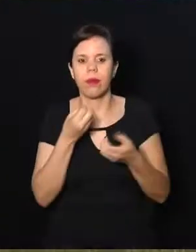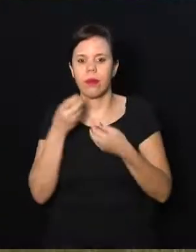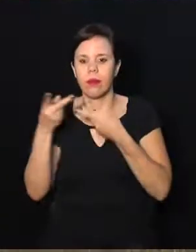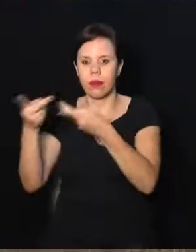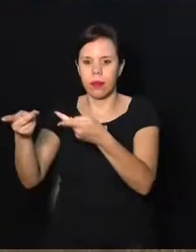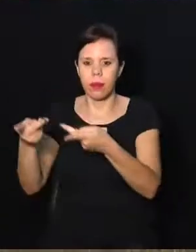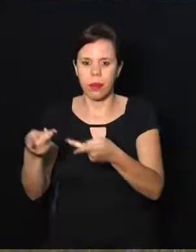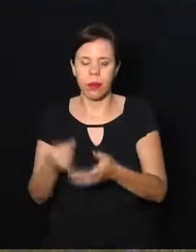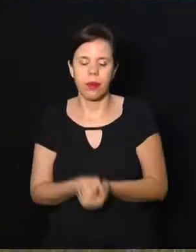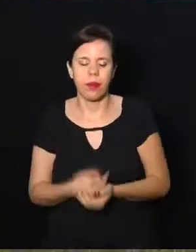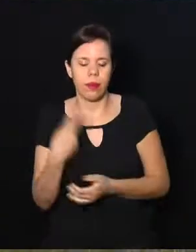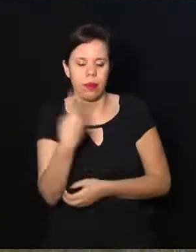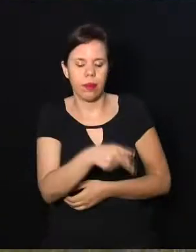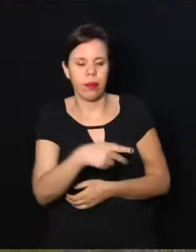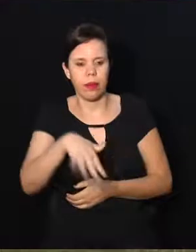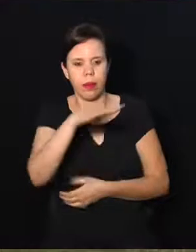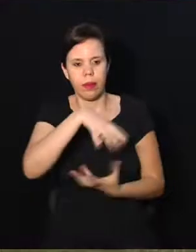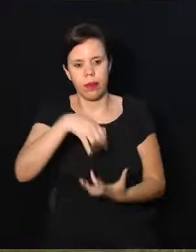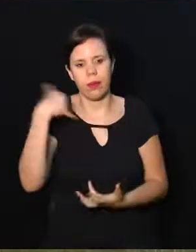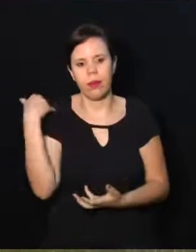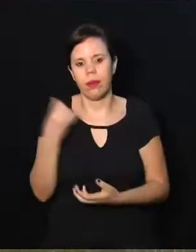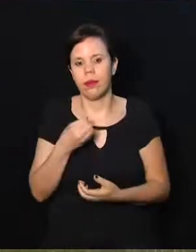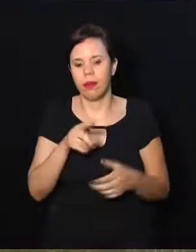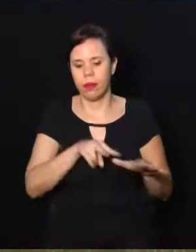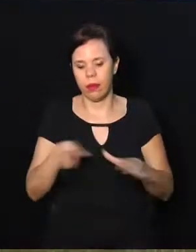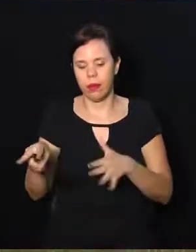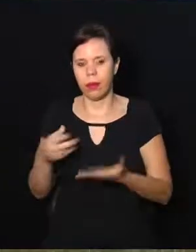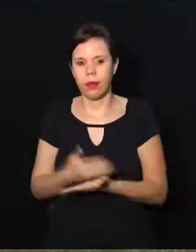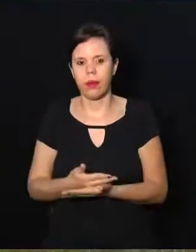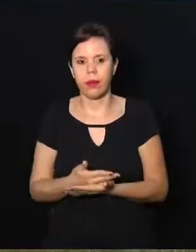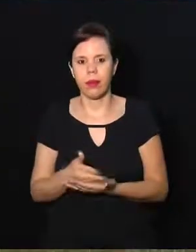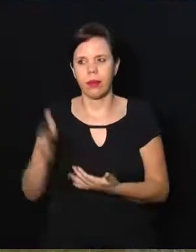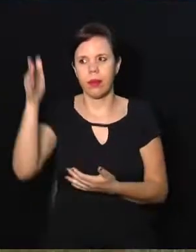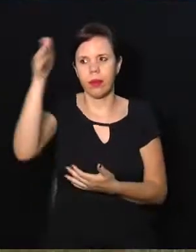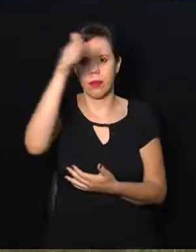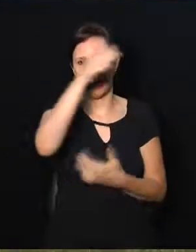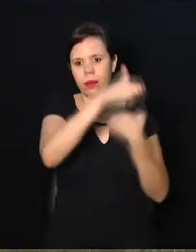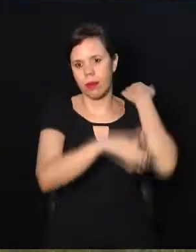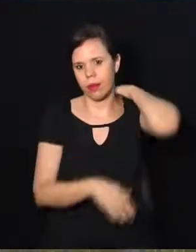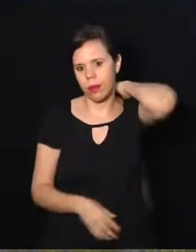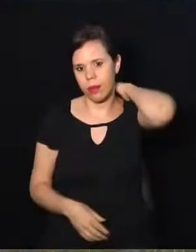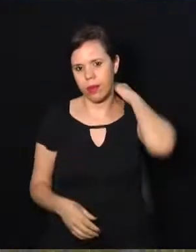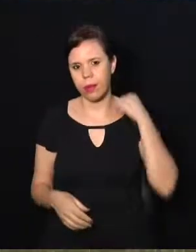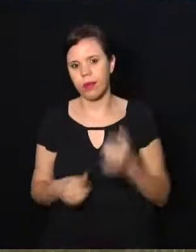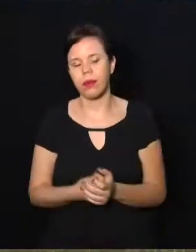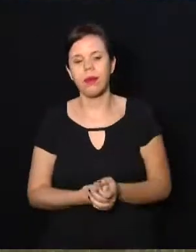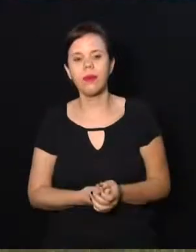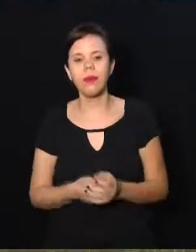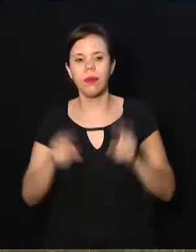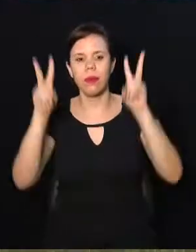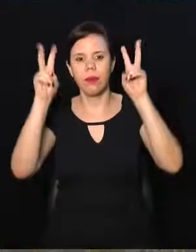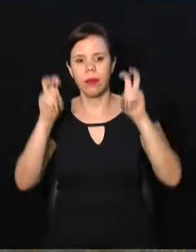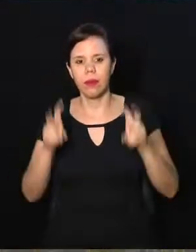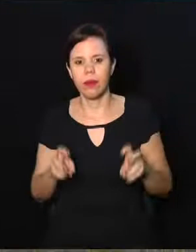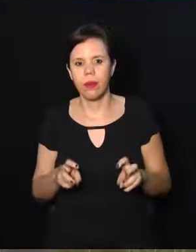boas-vindas através dele para essa semana. E nós vamos percorrendo, nós vamos sobre paternidade